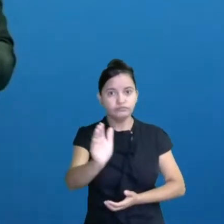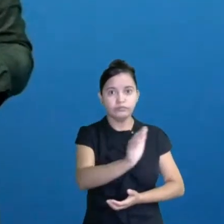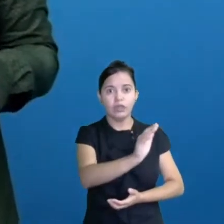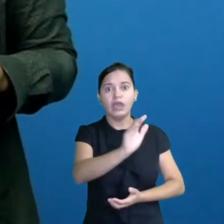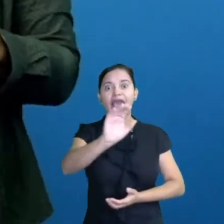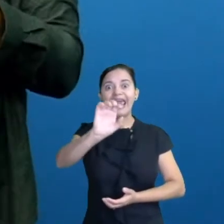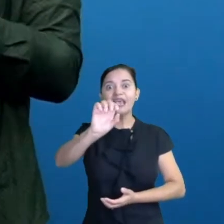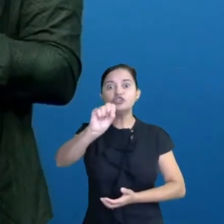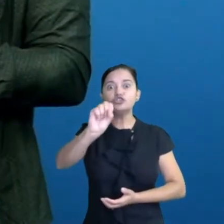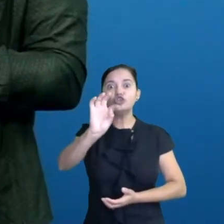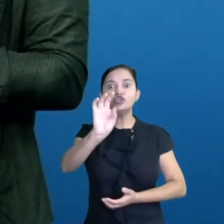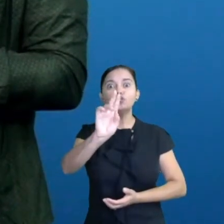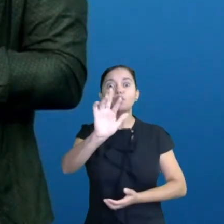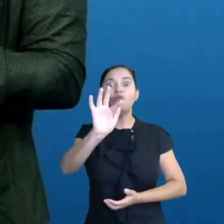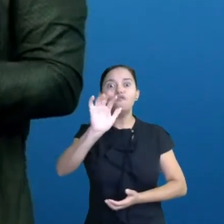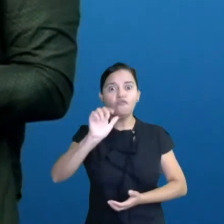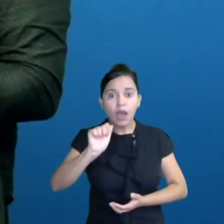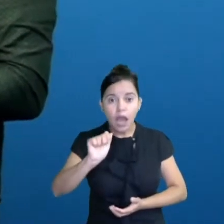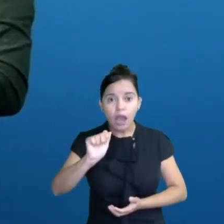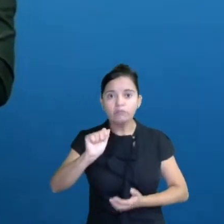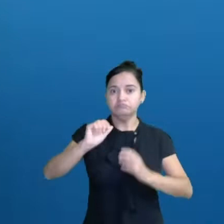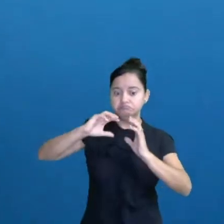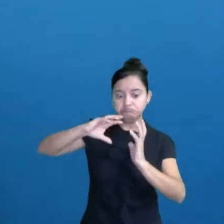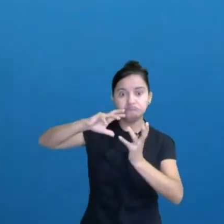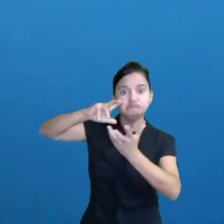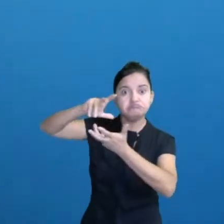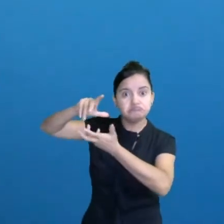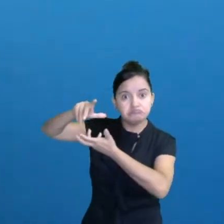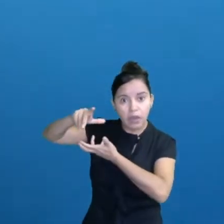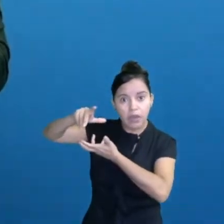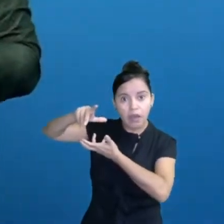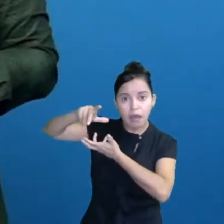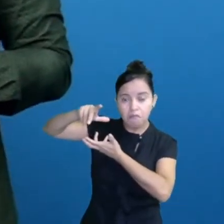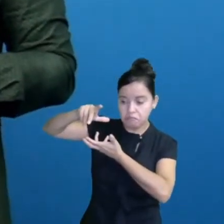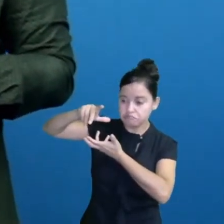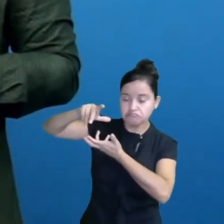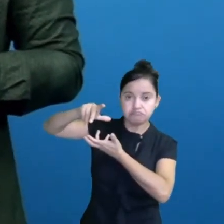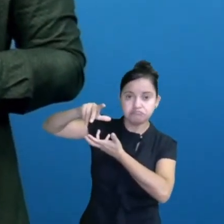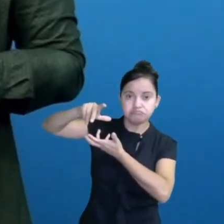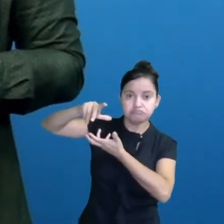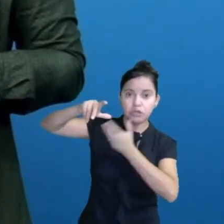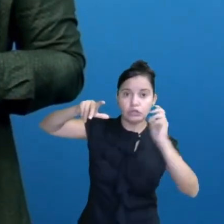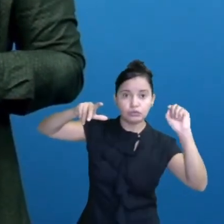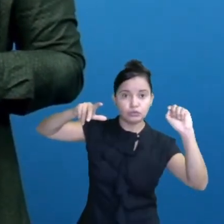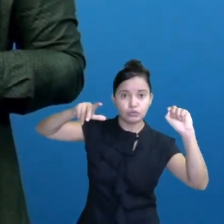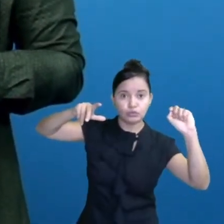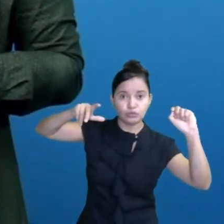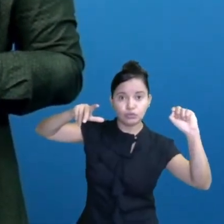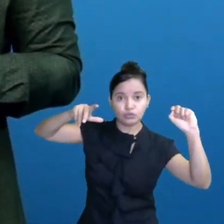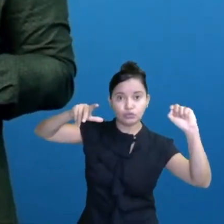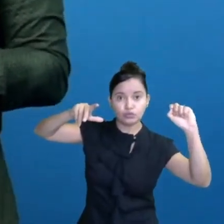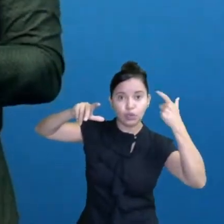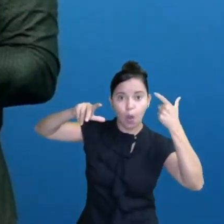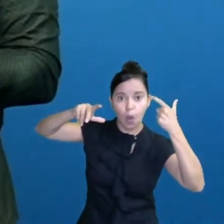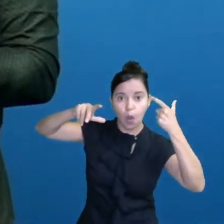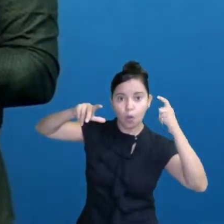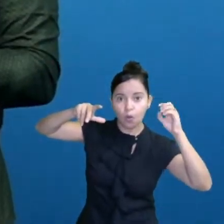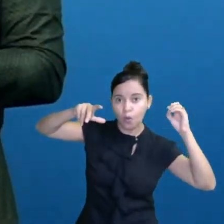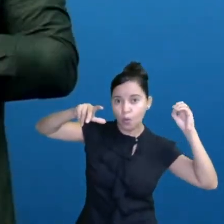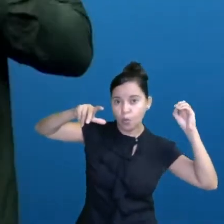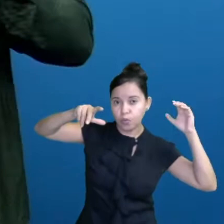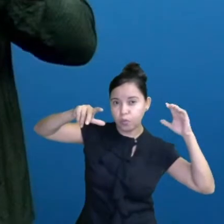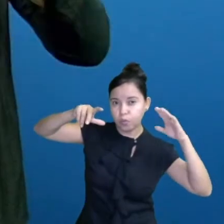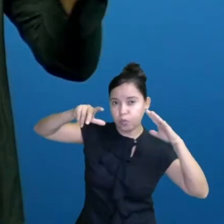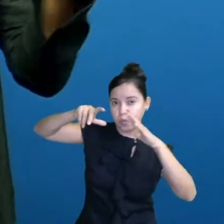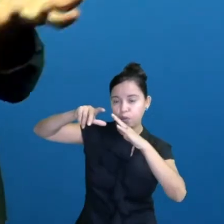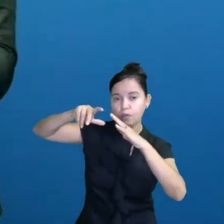aqui, produção. Se eu perguntasse para vocês, e aí a produção já sabe essa resposta, porque todo mundo aqui são extremamente expert hoje o